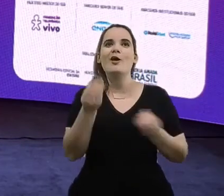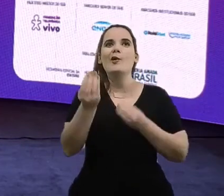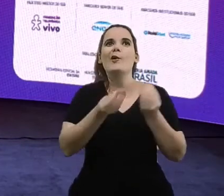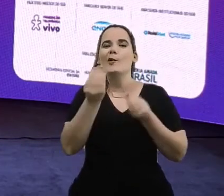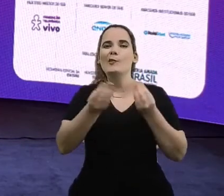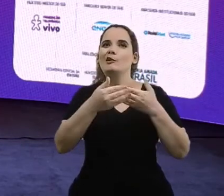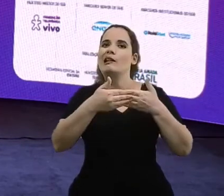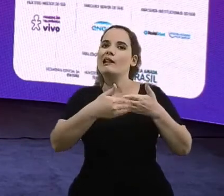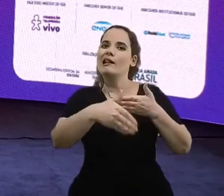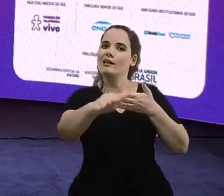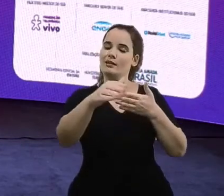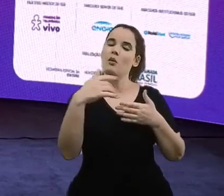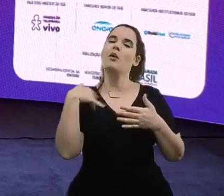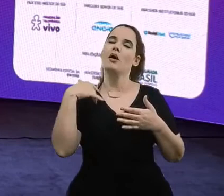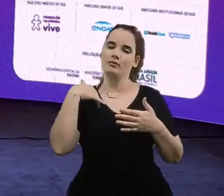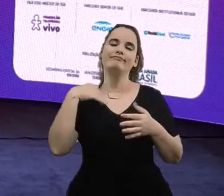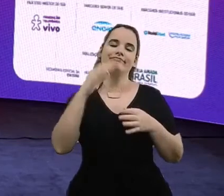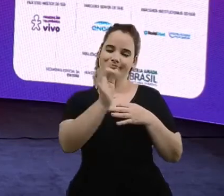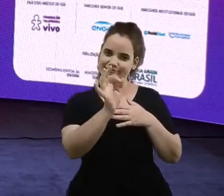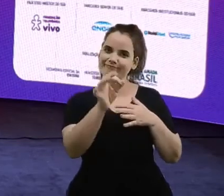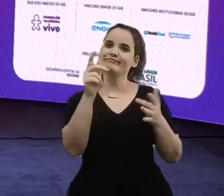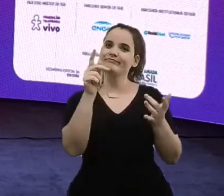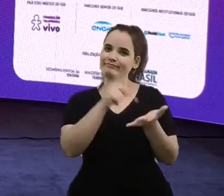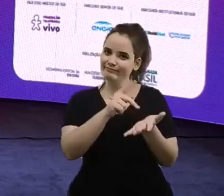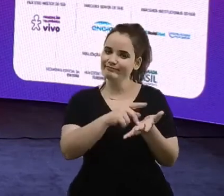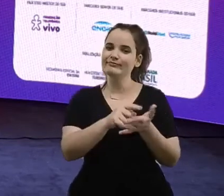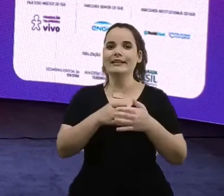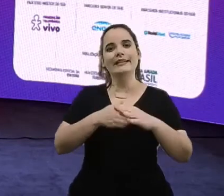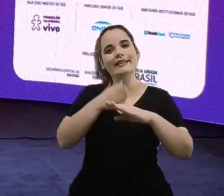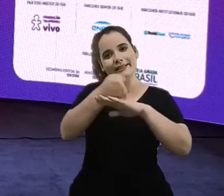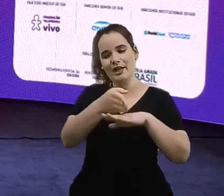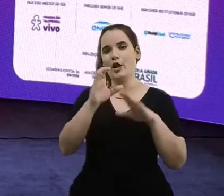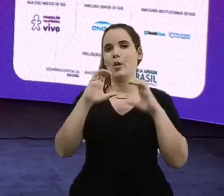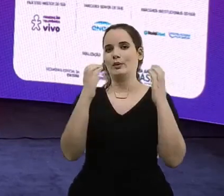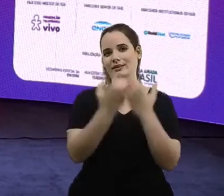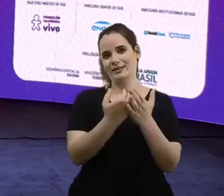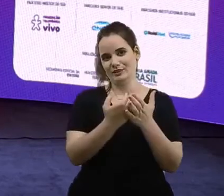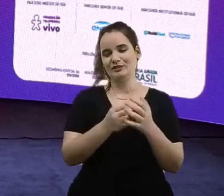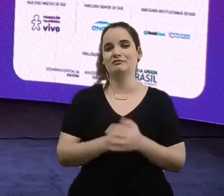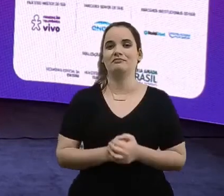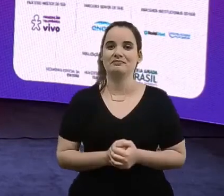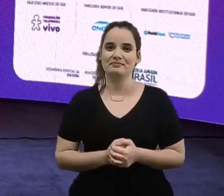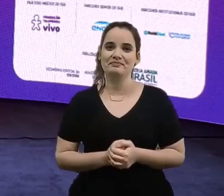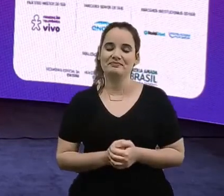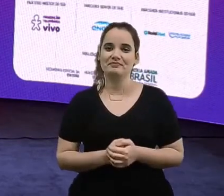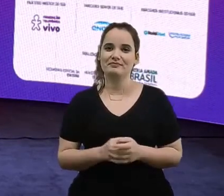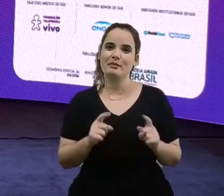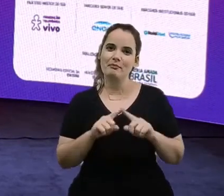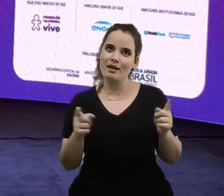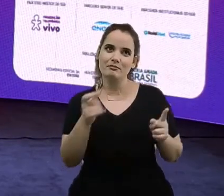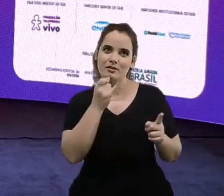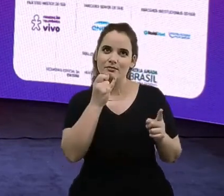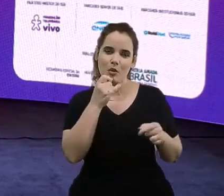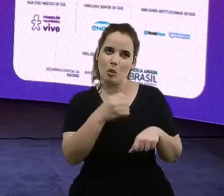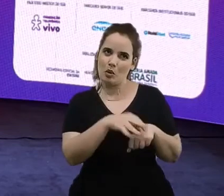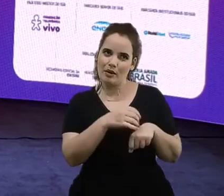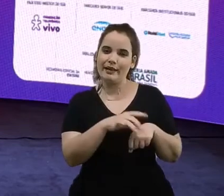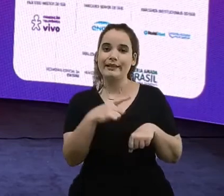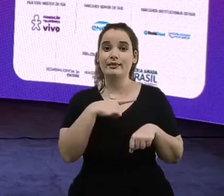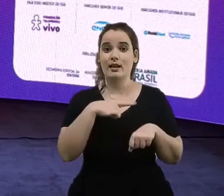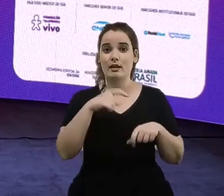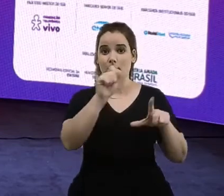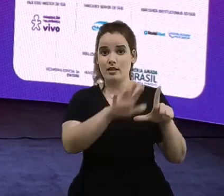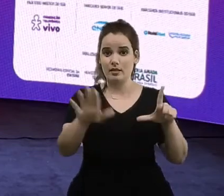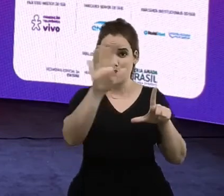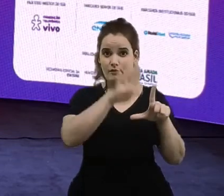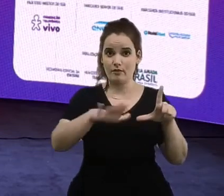é definitivamente pertenção a uma comunidade. Mas tem aqui mais outras notas. Por exemplo, existe uma plataforma, que é a plataforma Solve